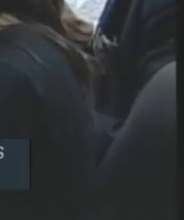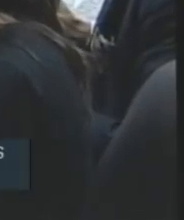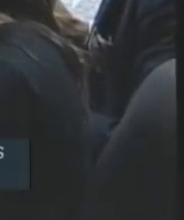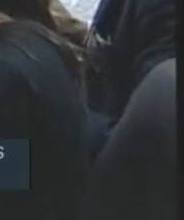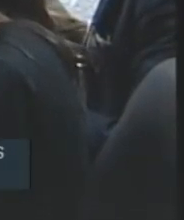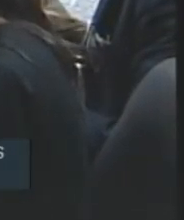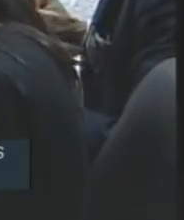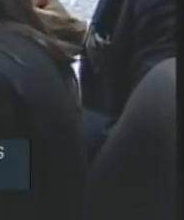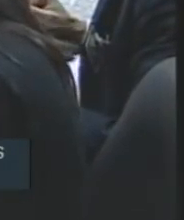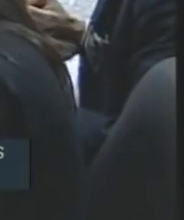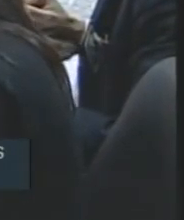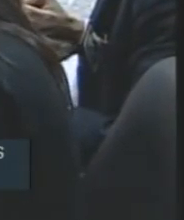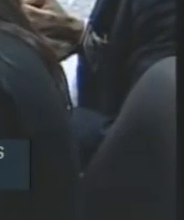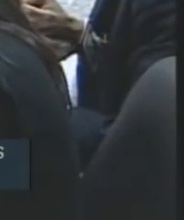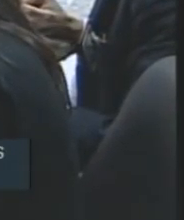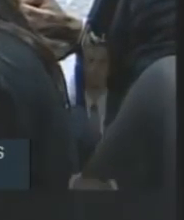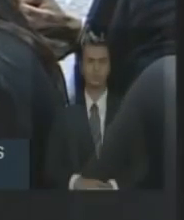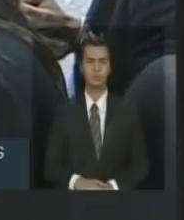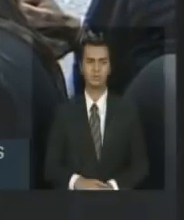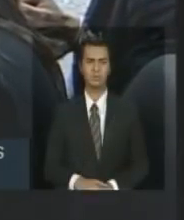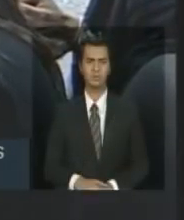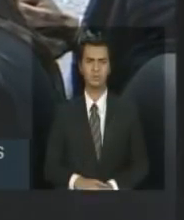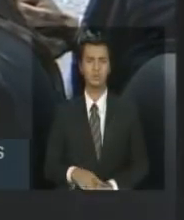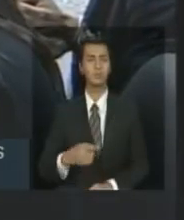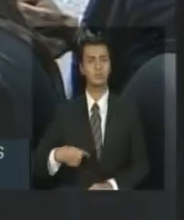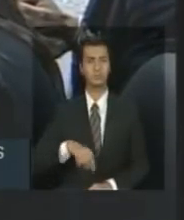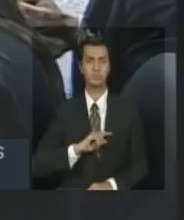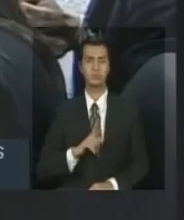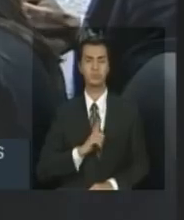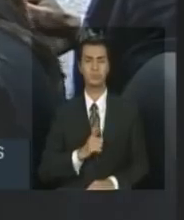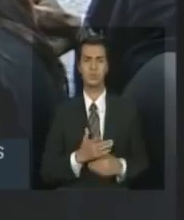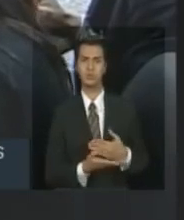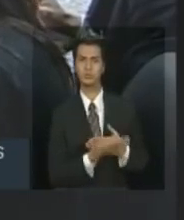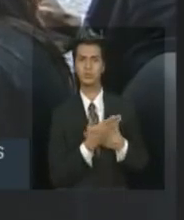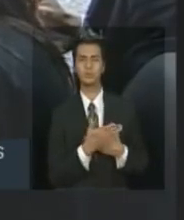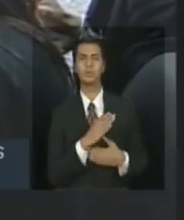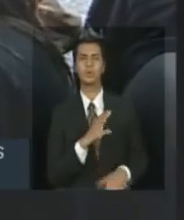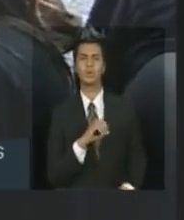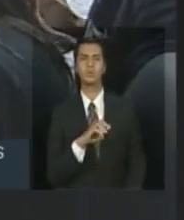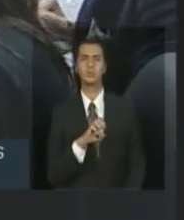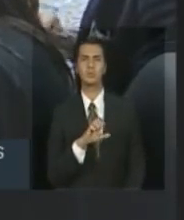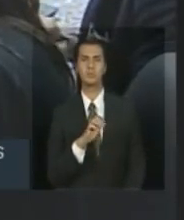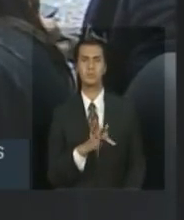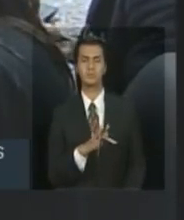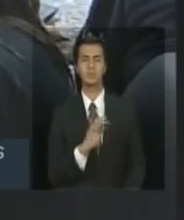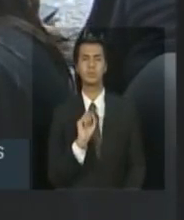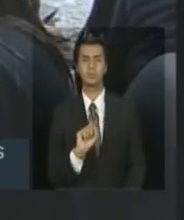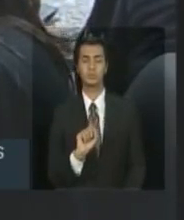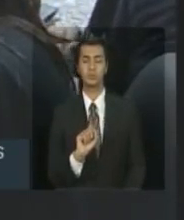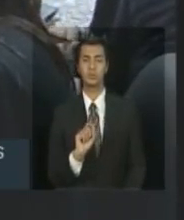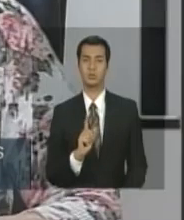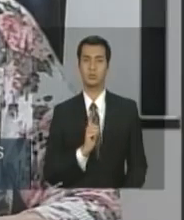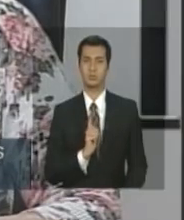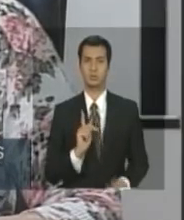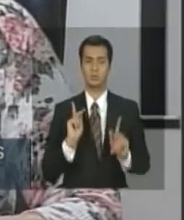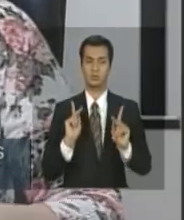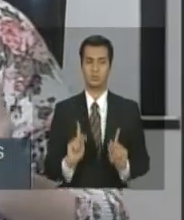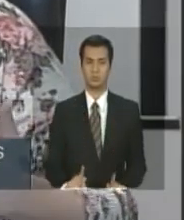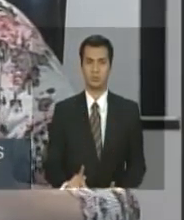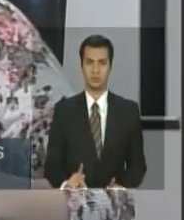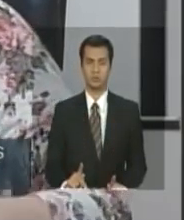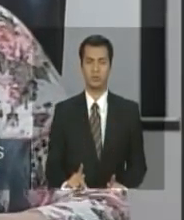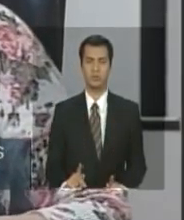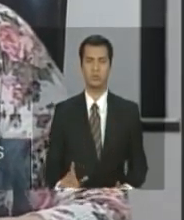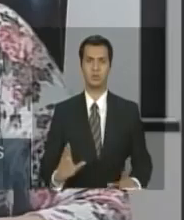inclusive, nós temos um grande acordo com a Unicef, que é o que a população, quais são os dados que a gente usou,